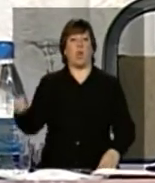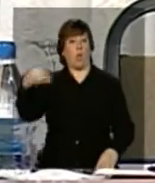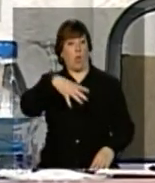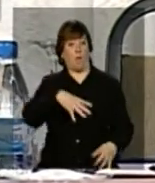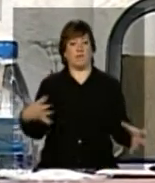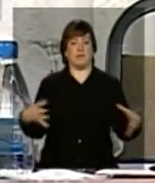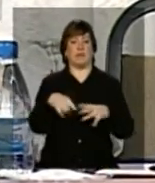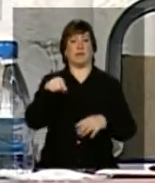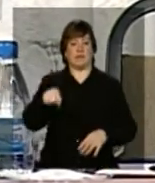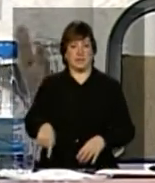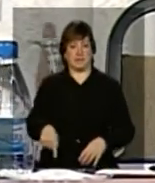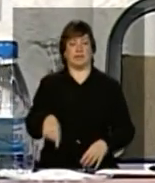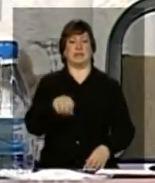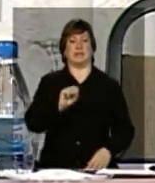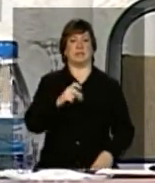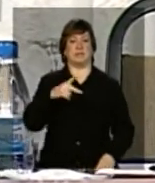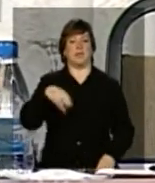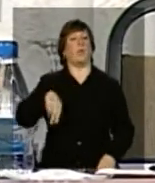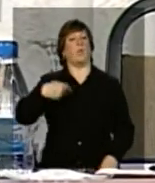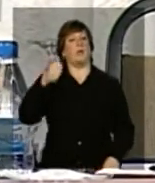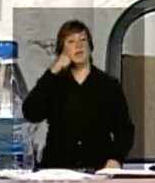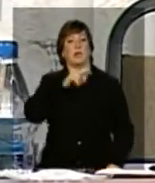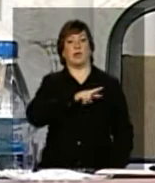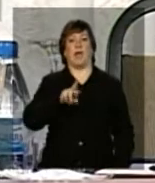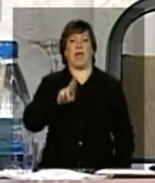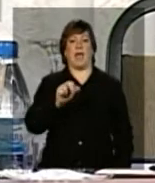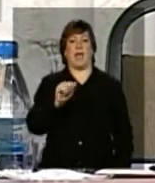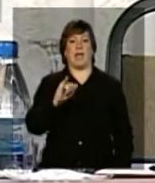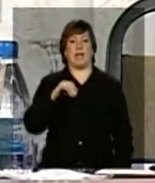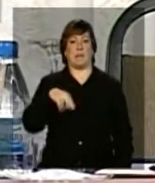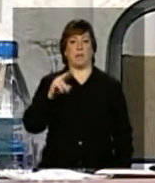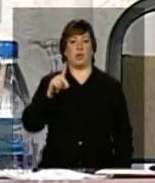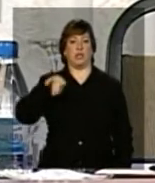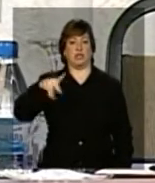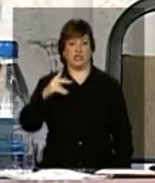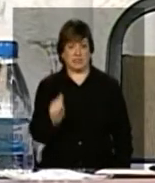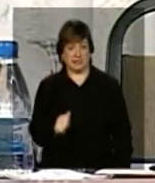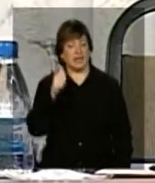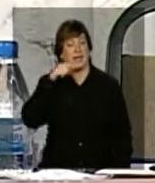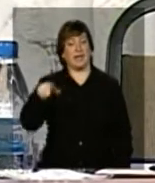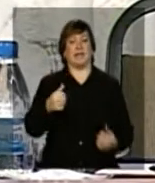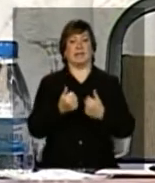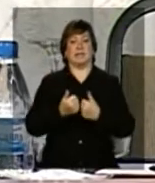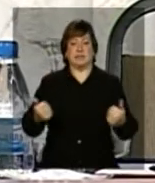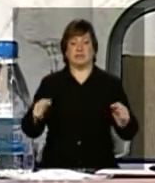da SPM, que é a Raimundinha, que é a assessora